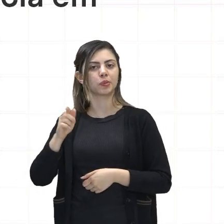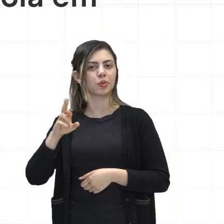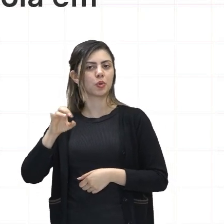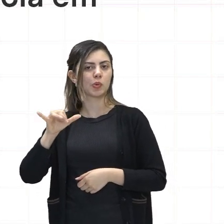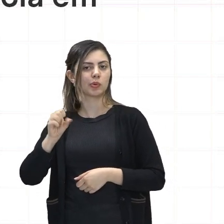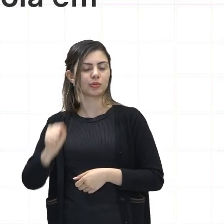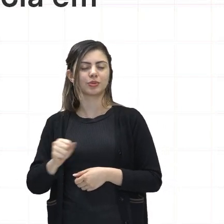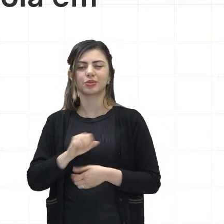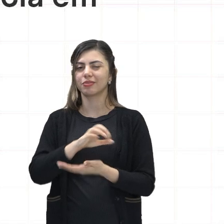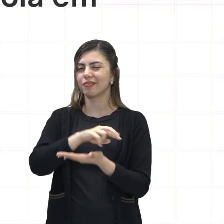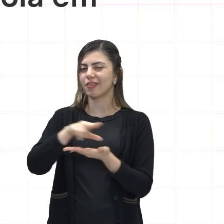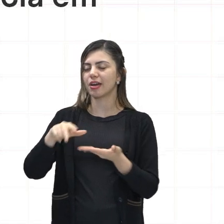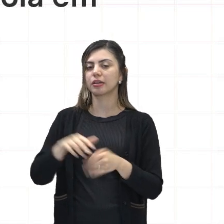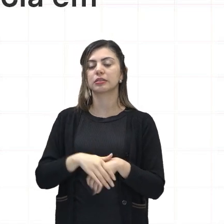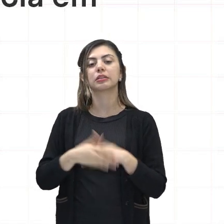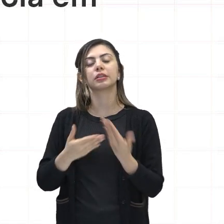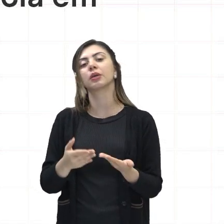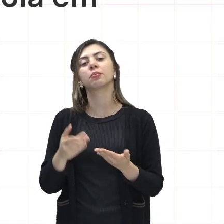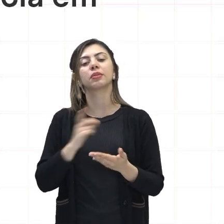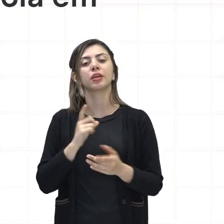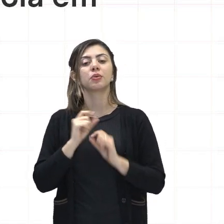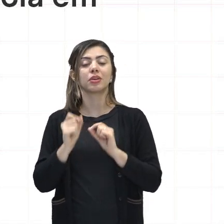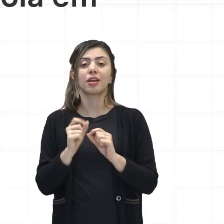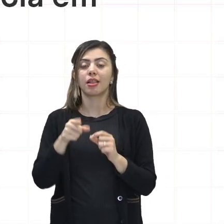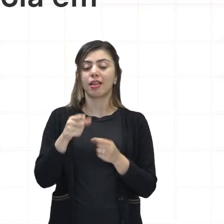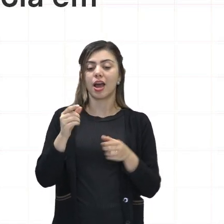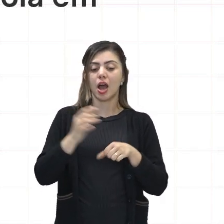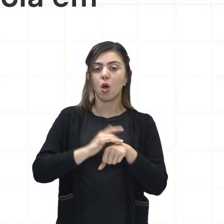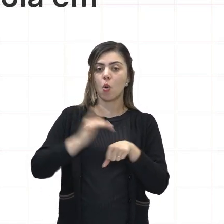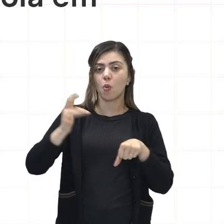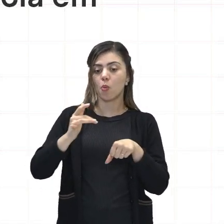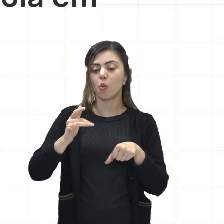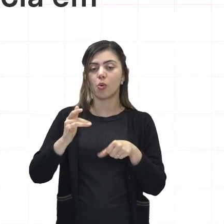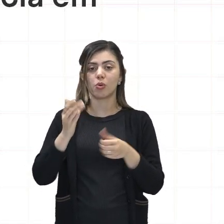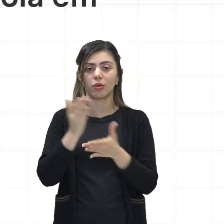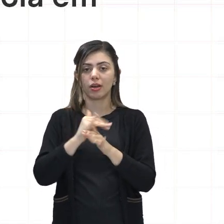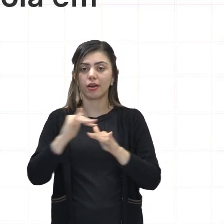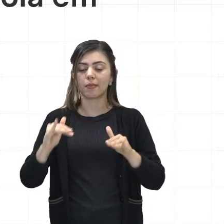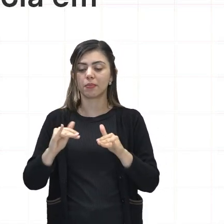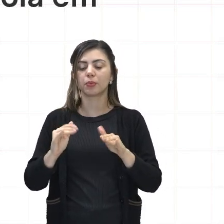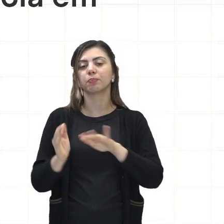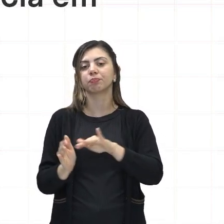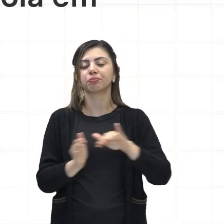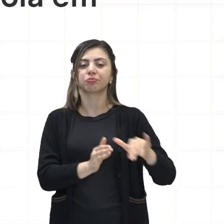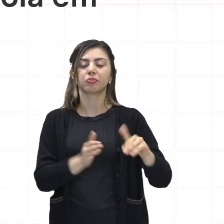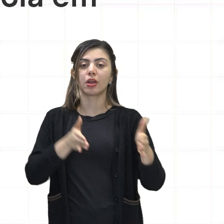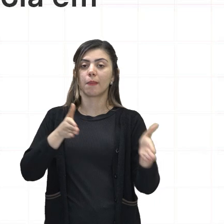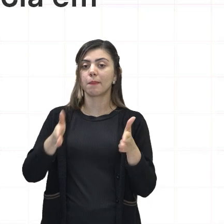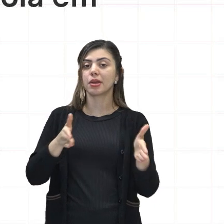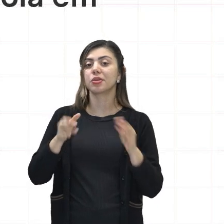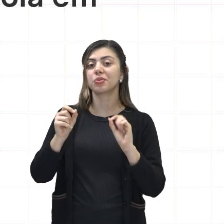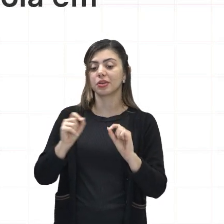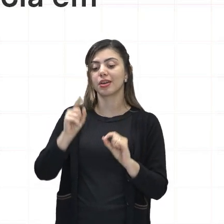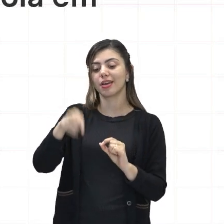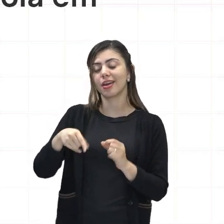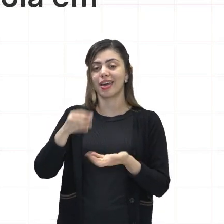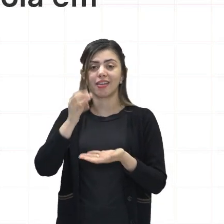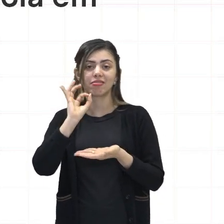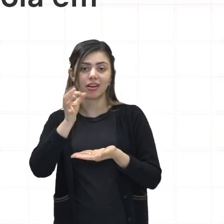E depois, quando nós tivermos o declínio da economia do ouro, nós vamos ter, então, a economia